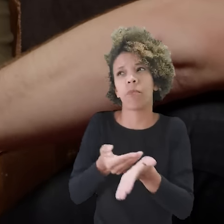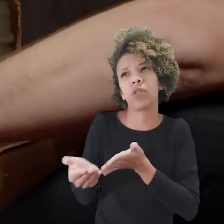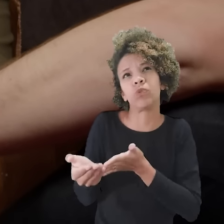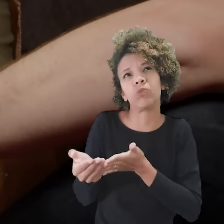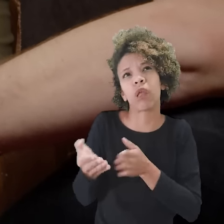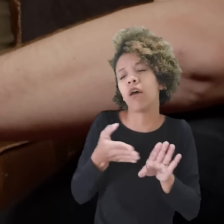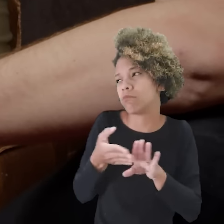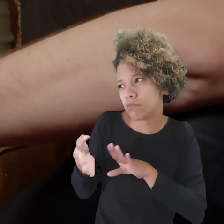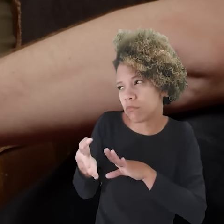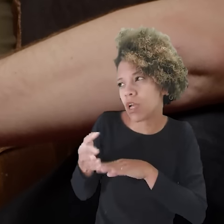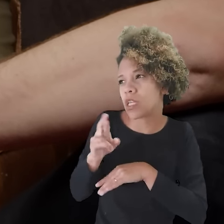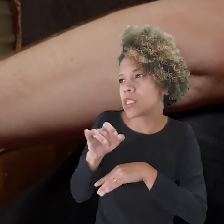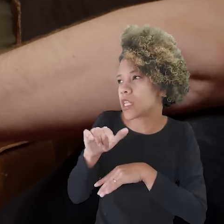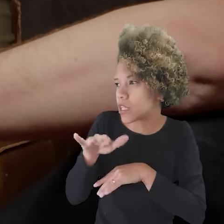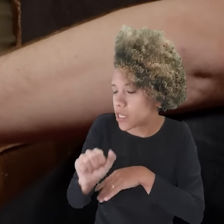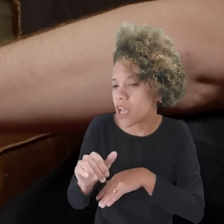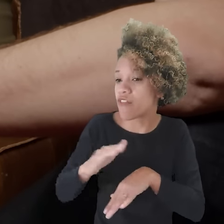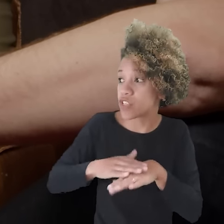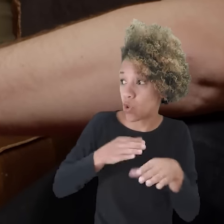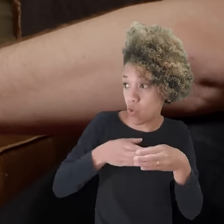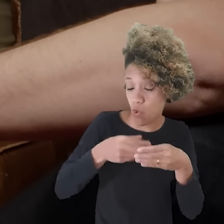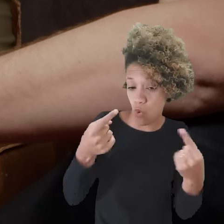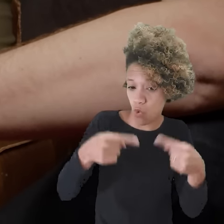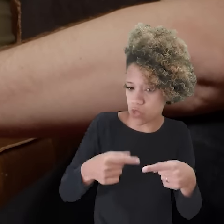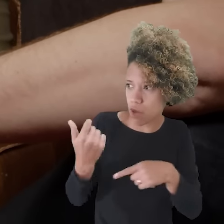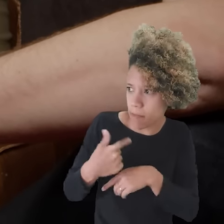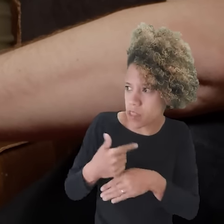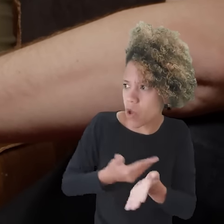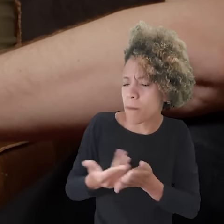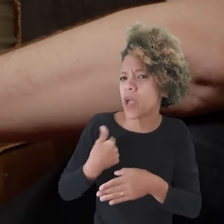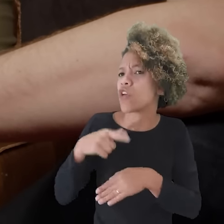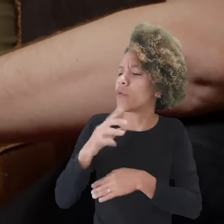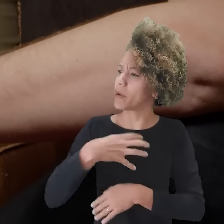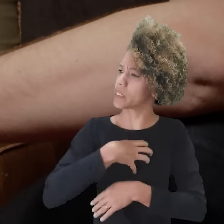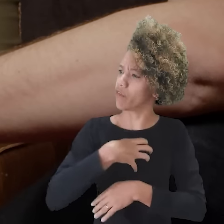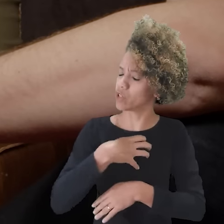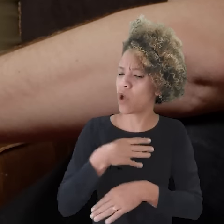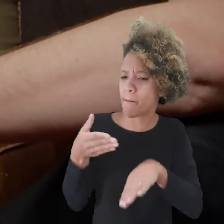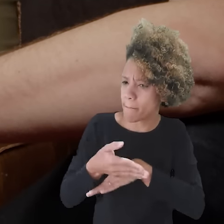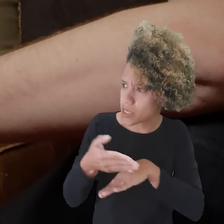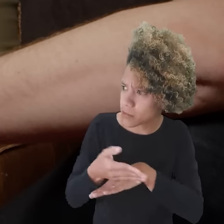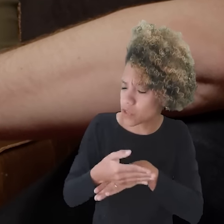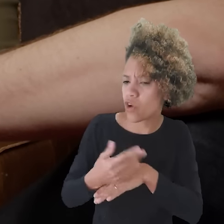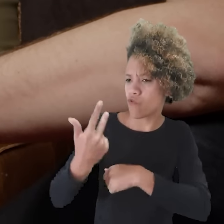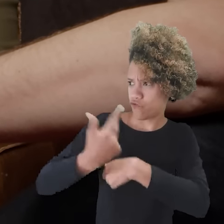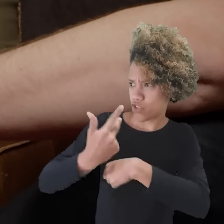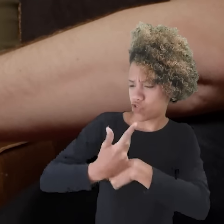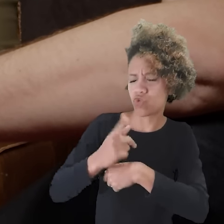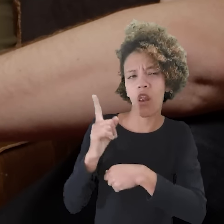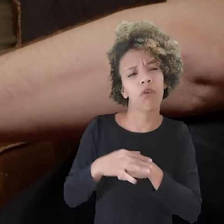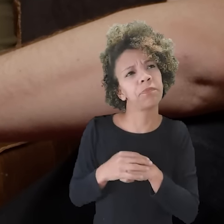que que o já deveria fazer aqueles concursos né de comediantes iniciantes eu fui para Salvador e participei do fiz um vídeo lá que foi